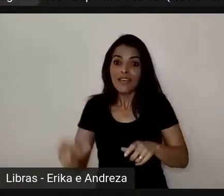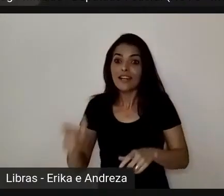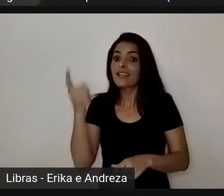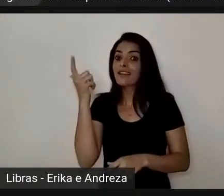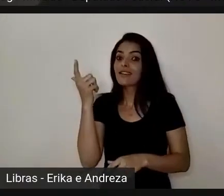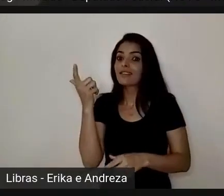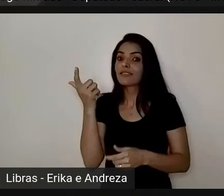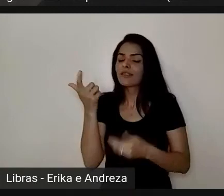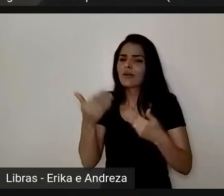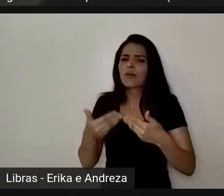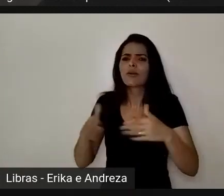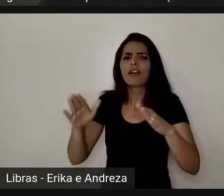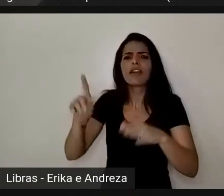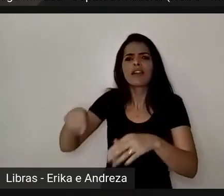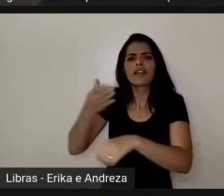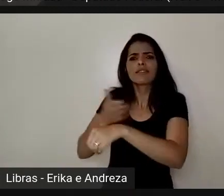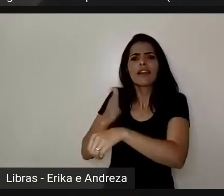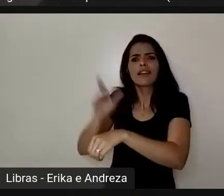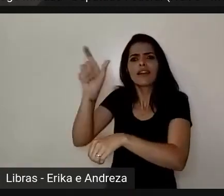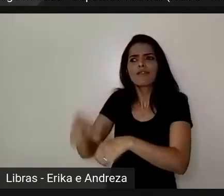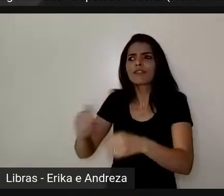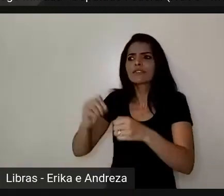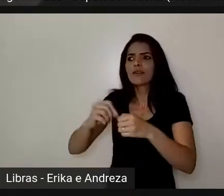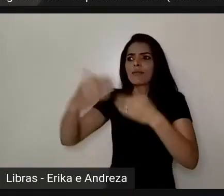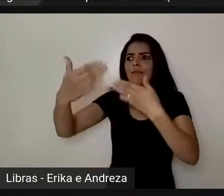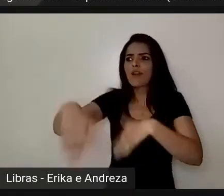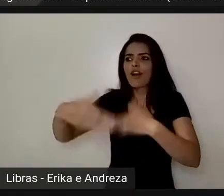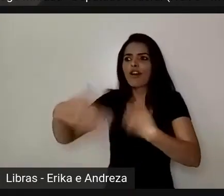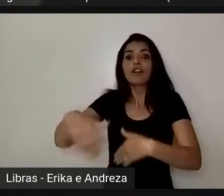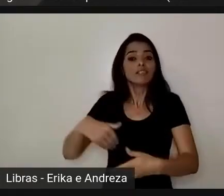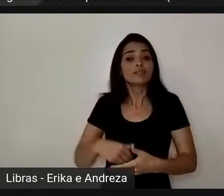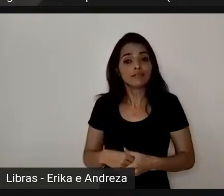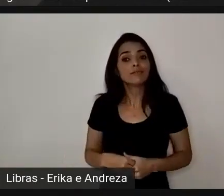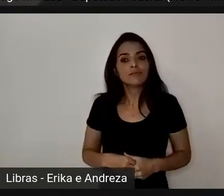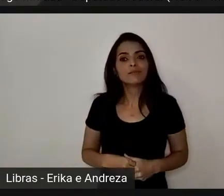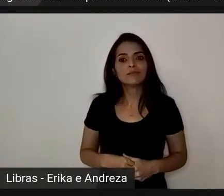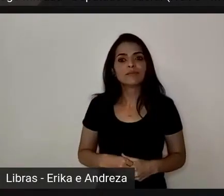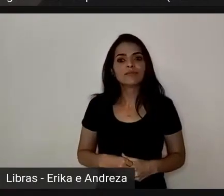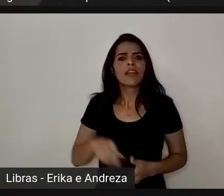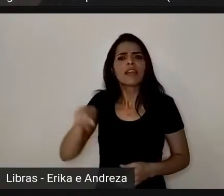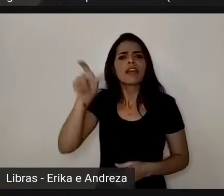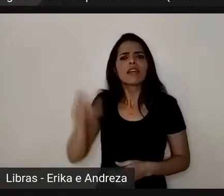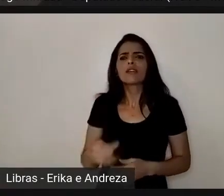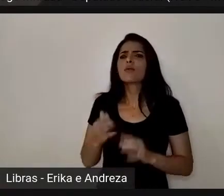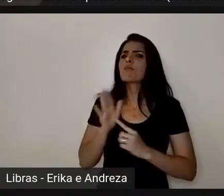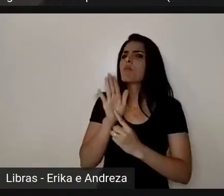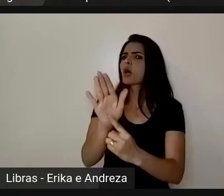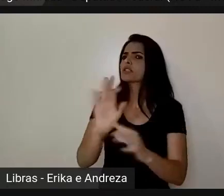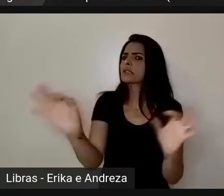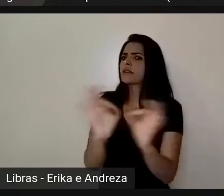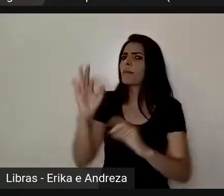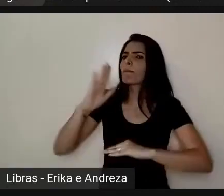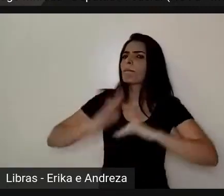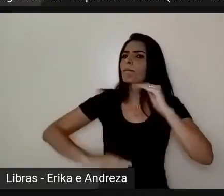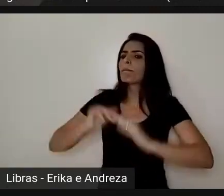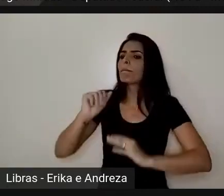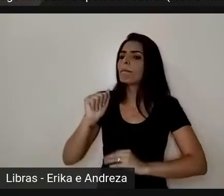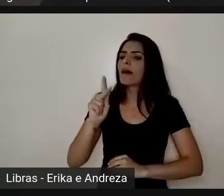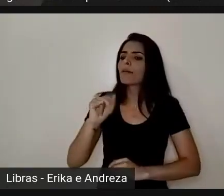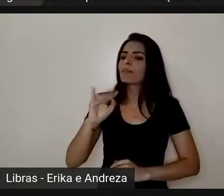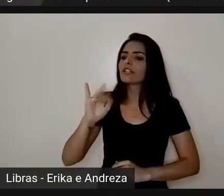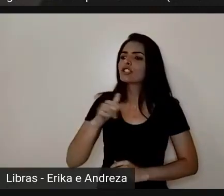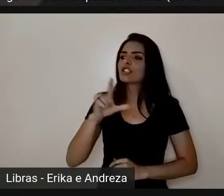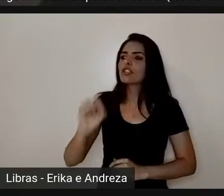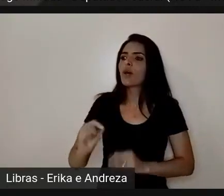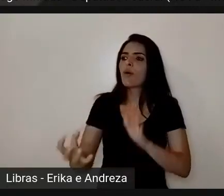ele é treinado em fazer prova, mas quando ele começa a trabalhar, ele não demonstra aptidão para o cargo público, ele não demonstra interesse,